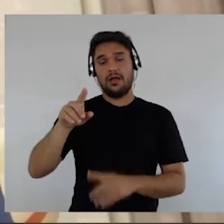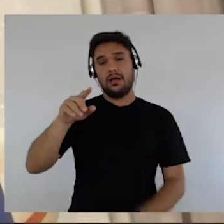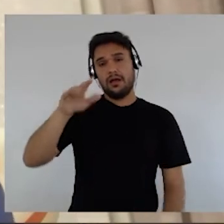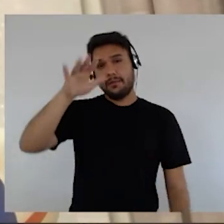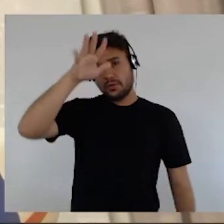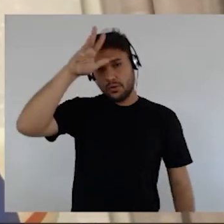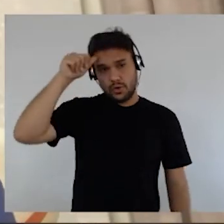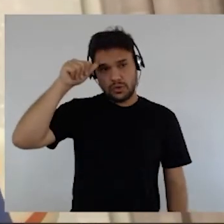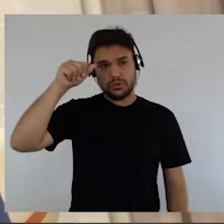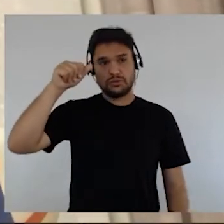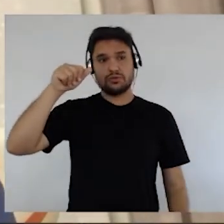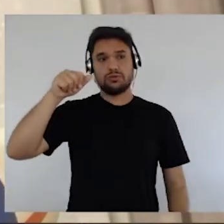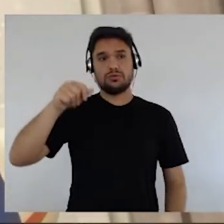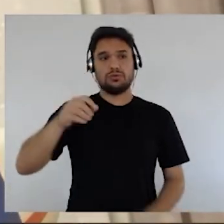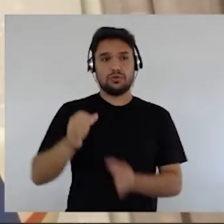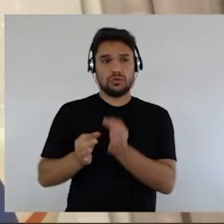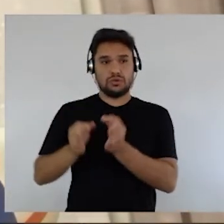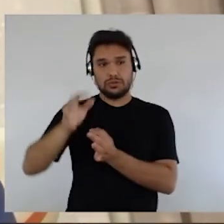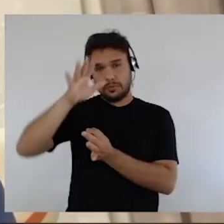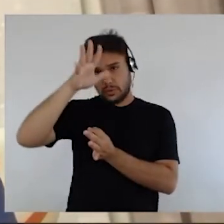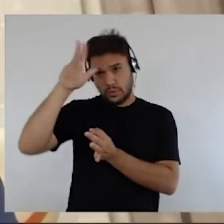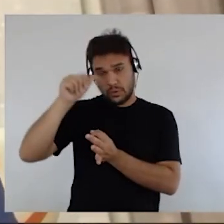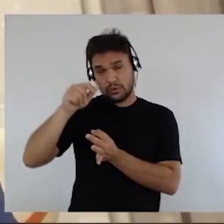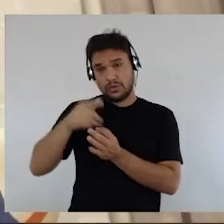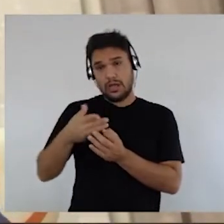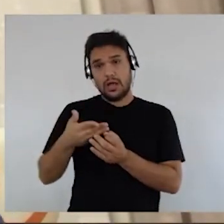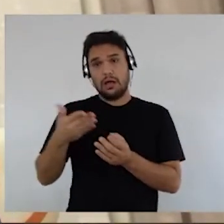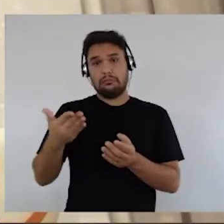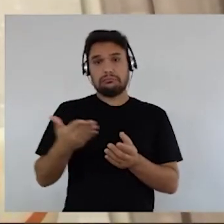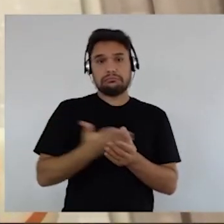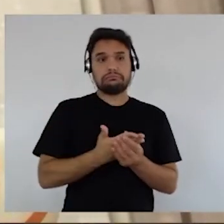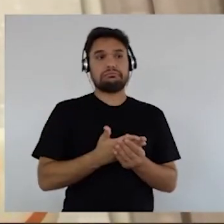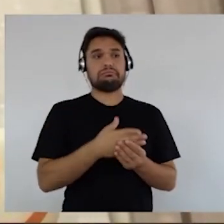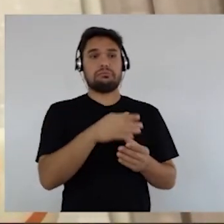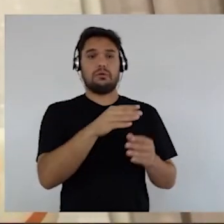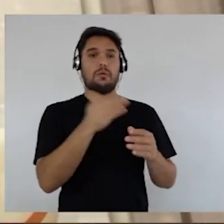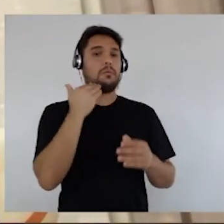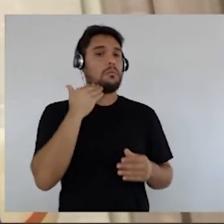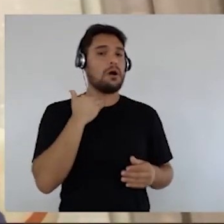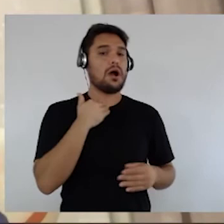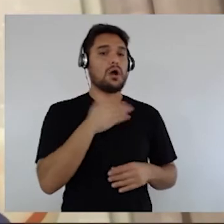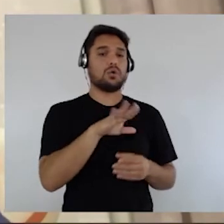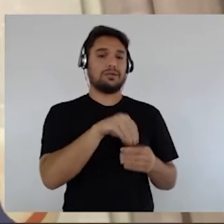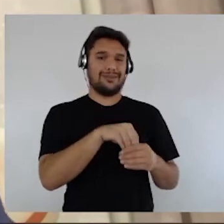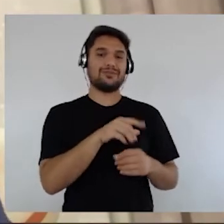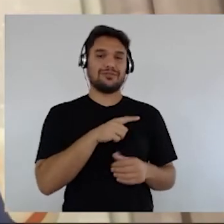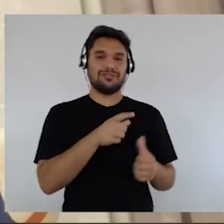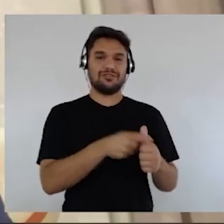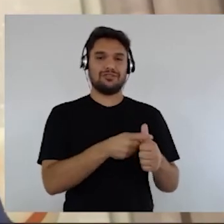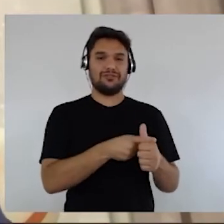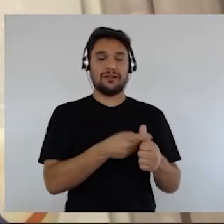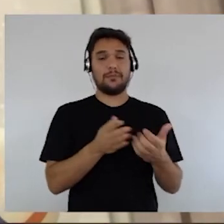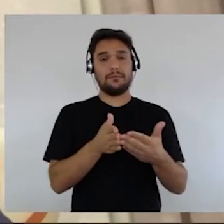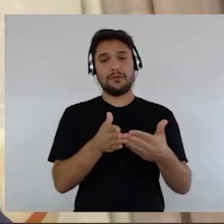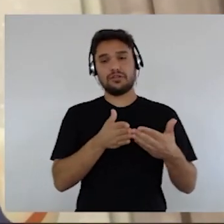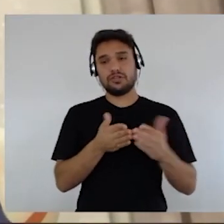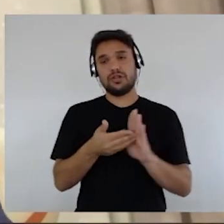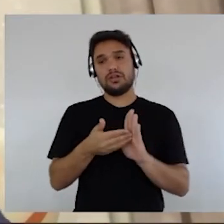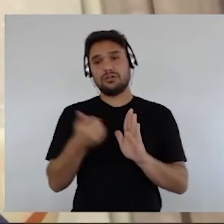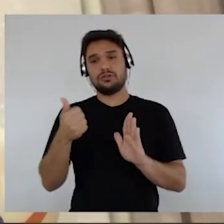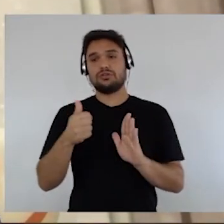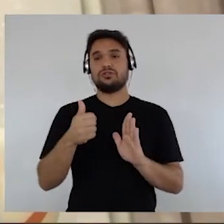deu provimento ao agravo de instrumento do Banco Credor para determinar a exclusão